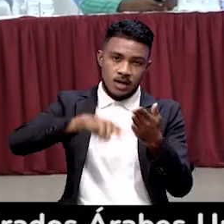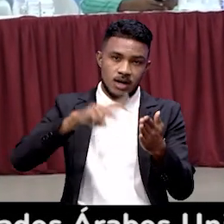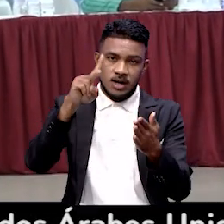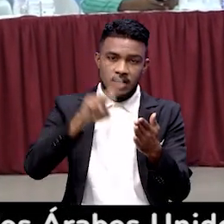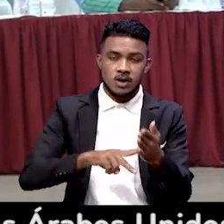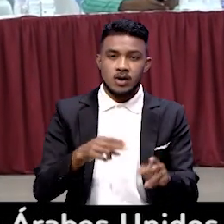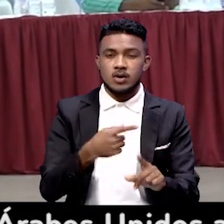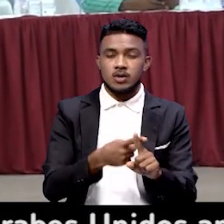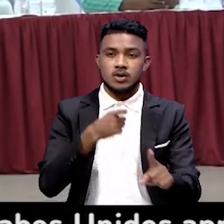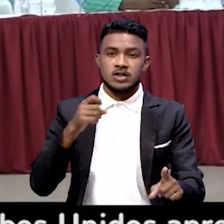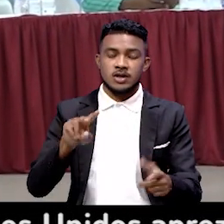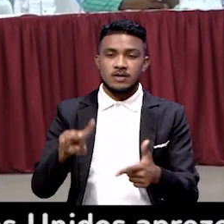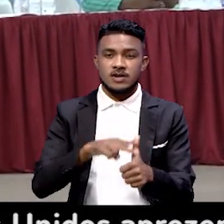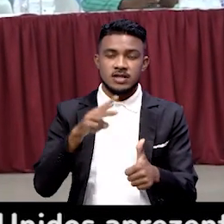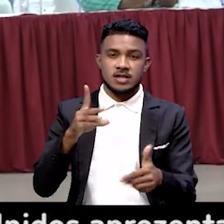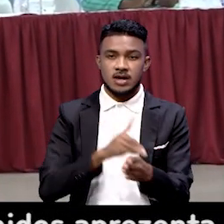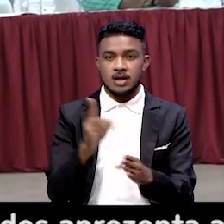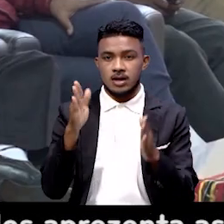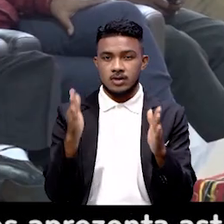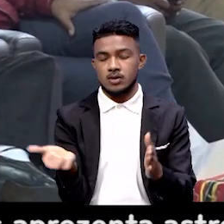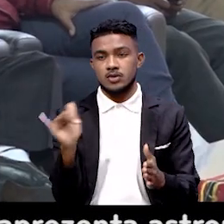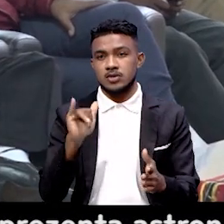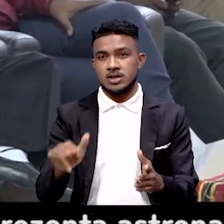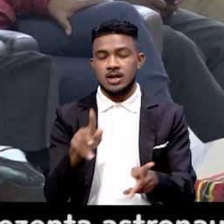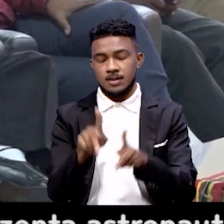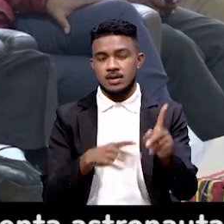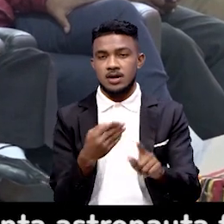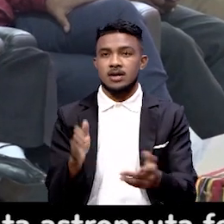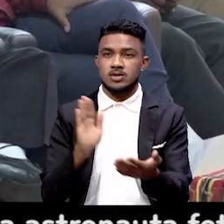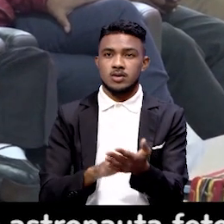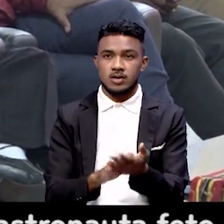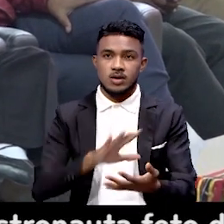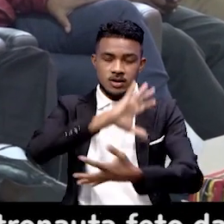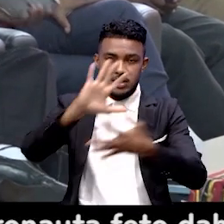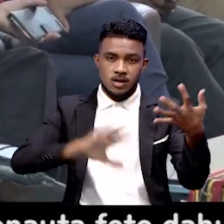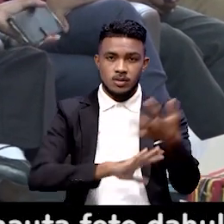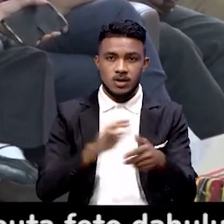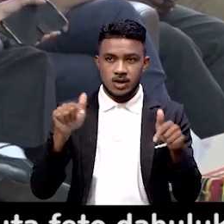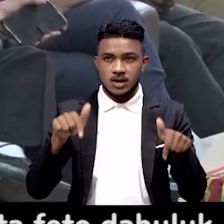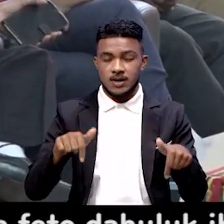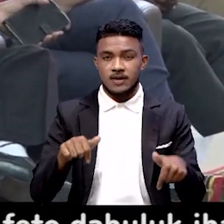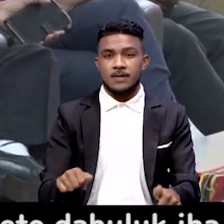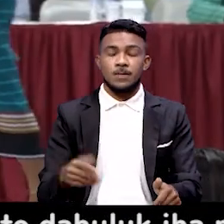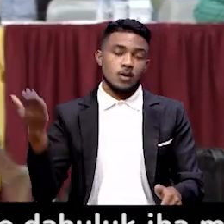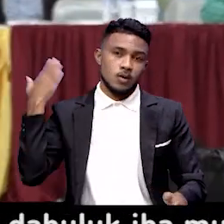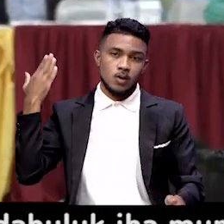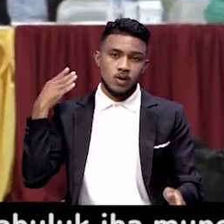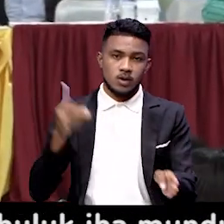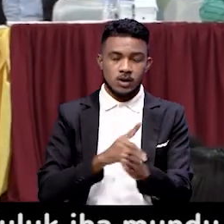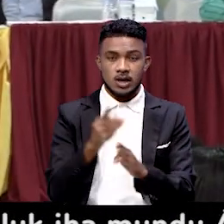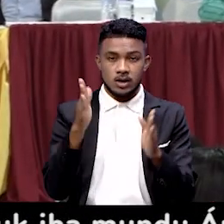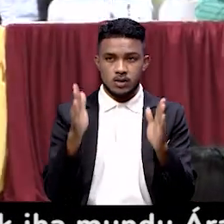vice-reitor, no apresenta relatório finalista Sira. Participa e a cerimônia refere ex-reitor Ayubi, docente